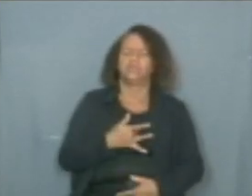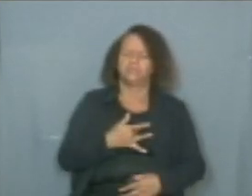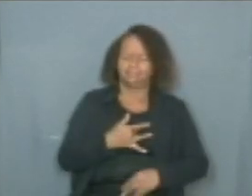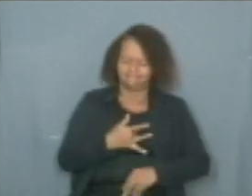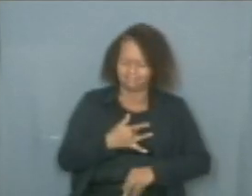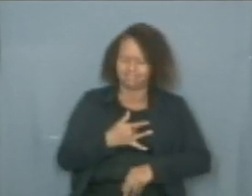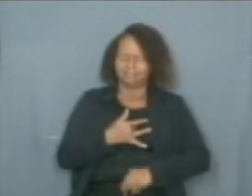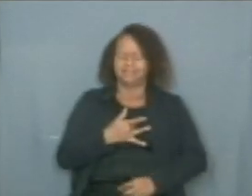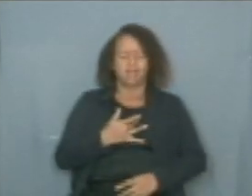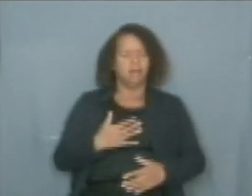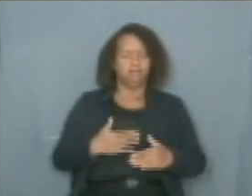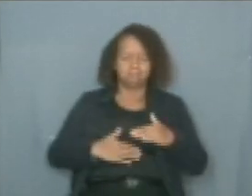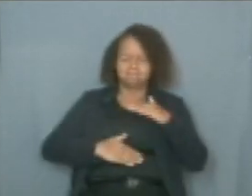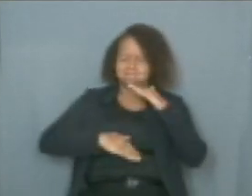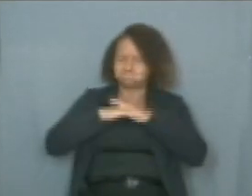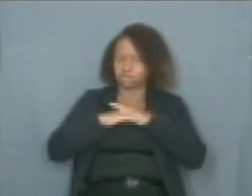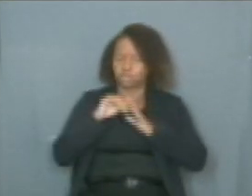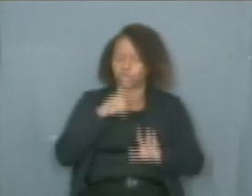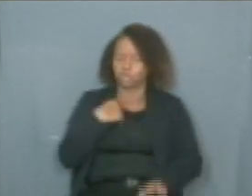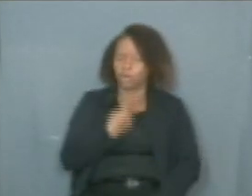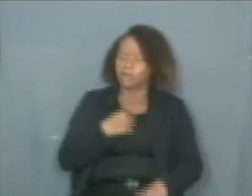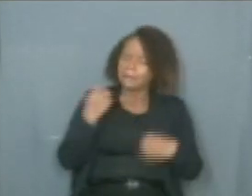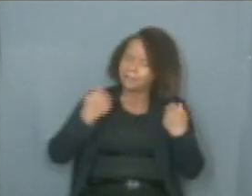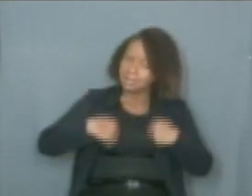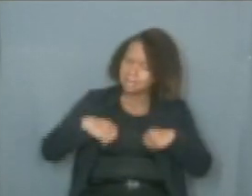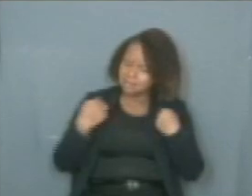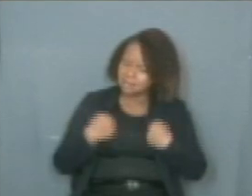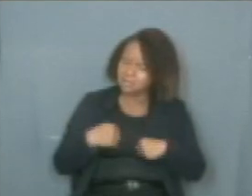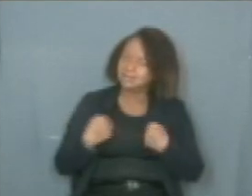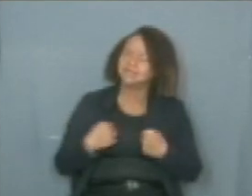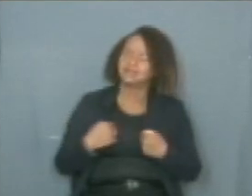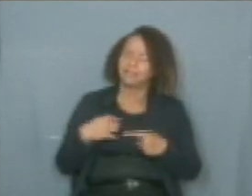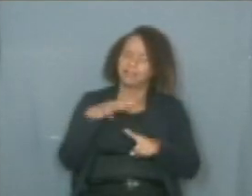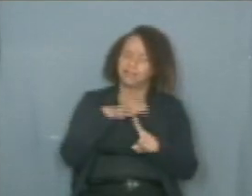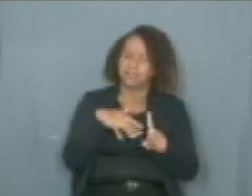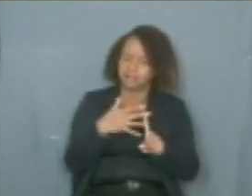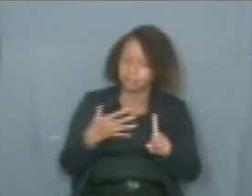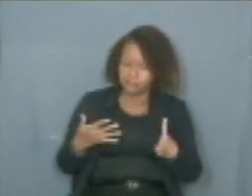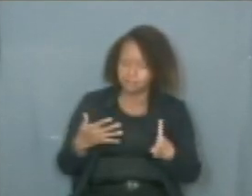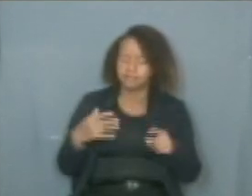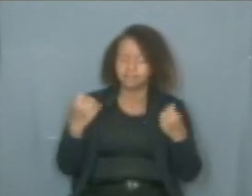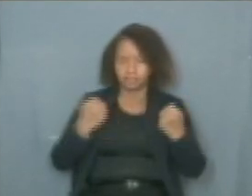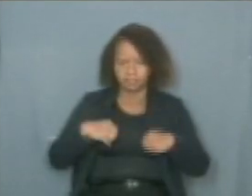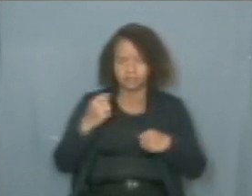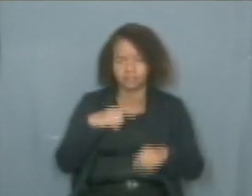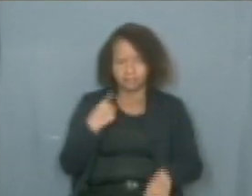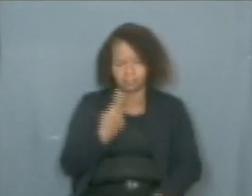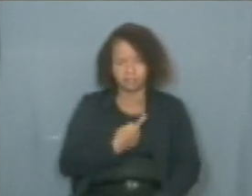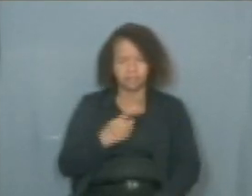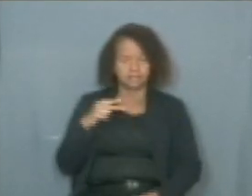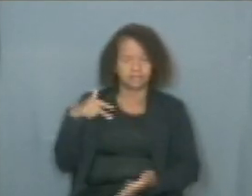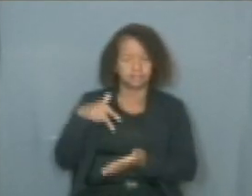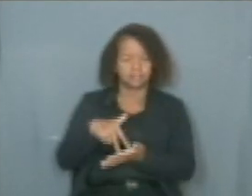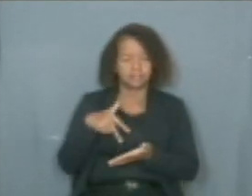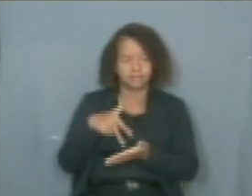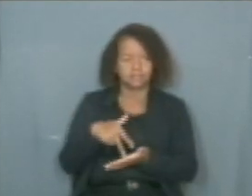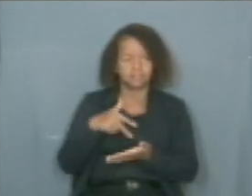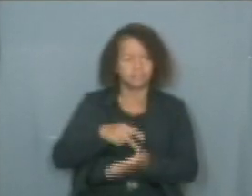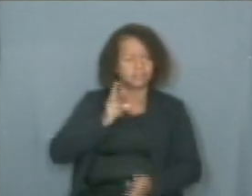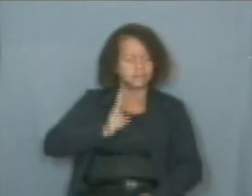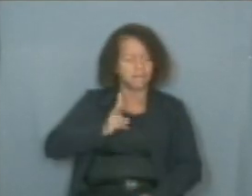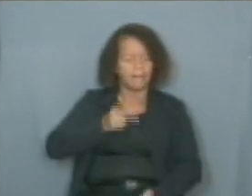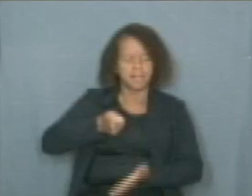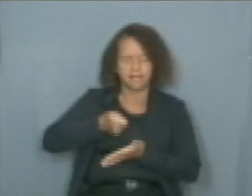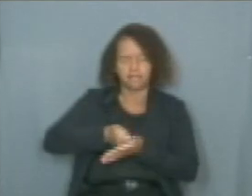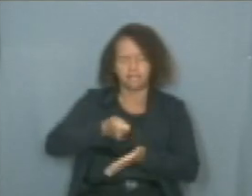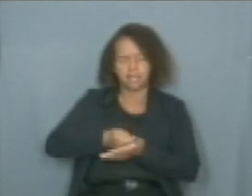estão sobrecarregados, e nós precisamos, além dessas solenidades, A gente precisa atuar de maneira incisiva e firme